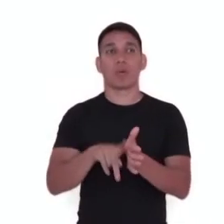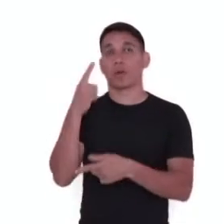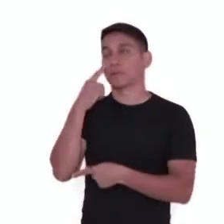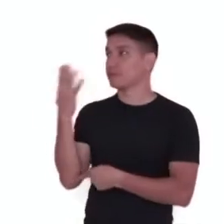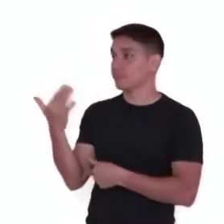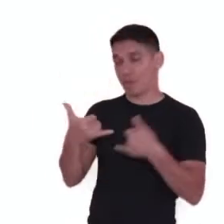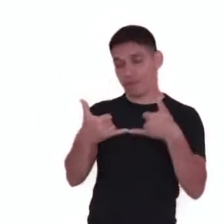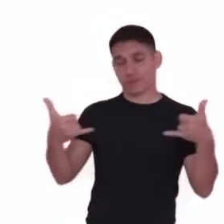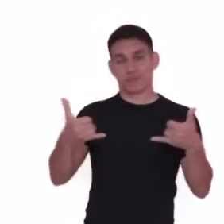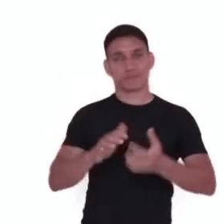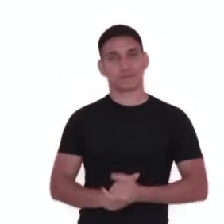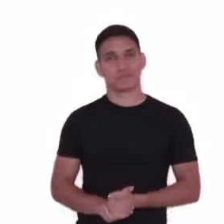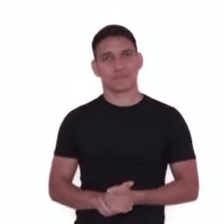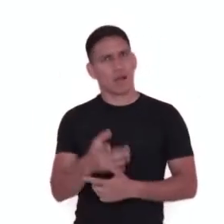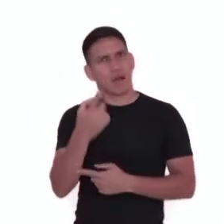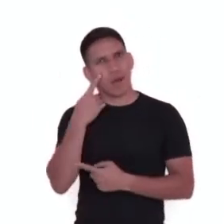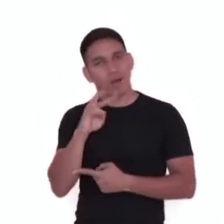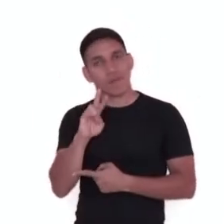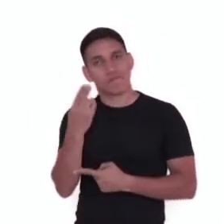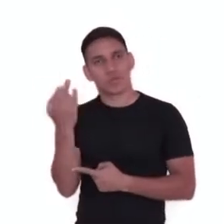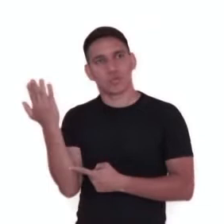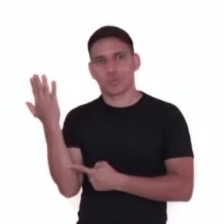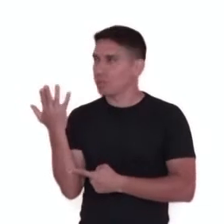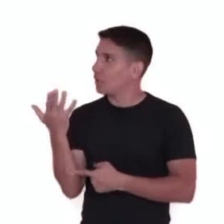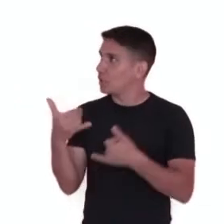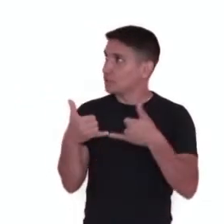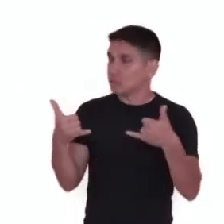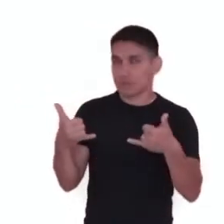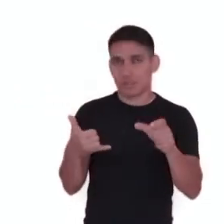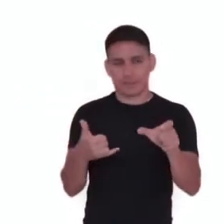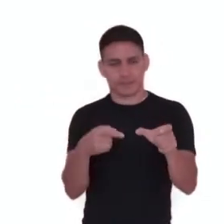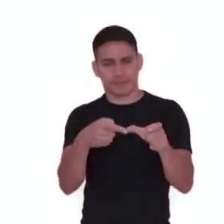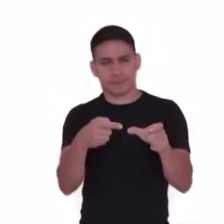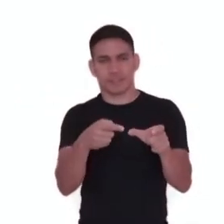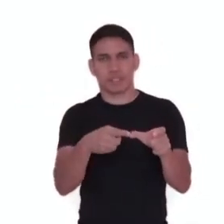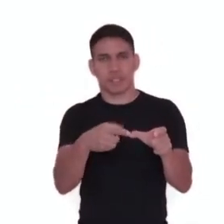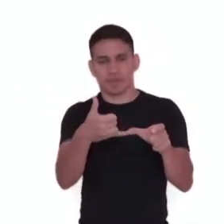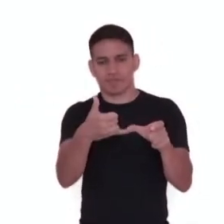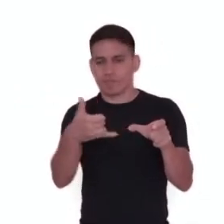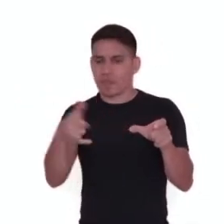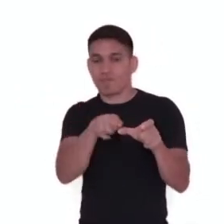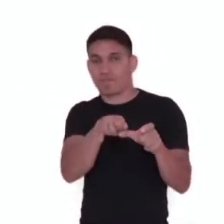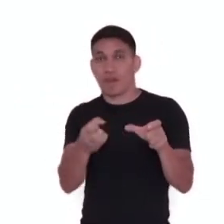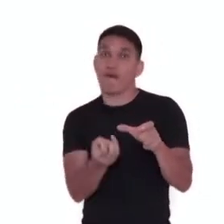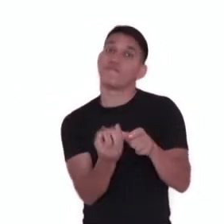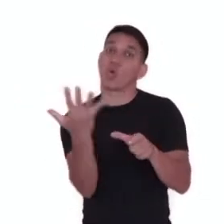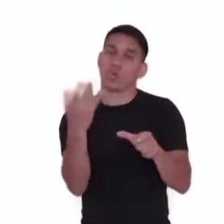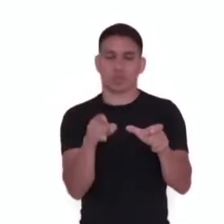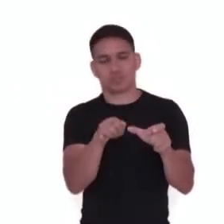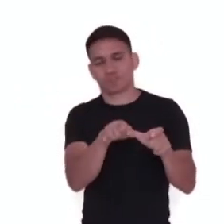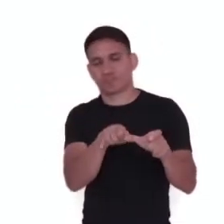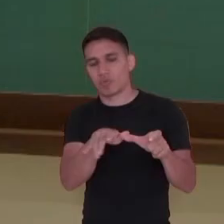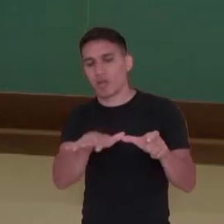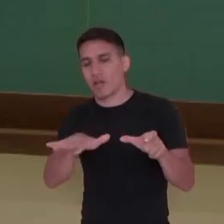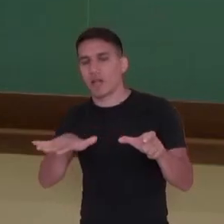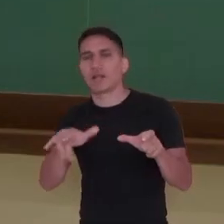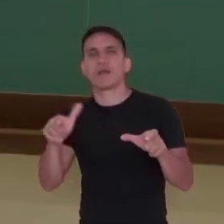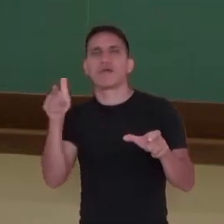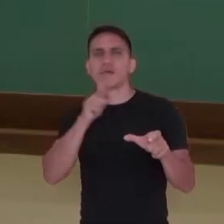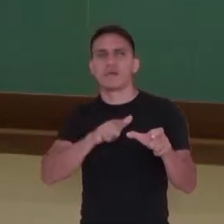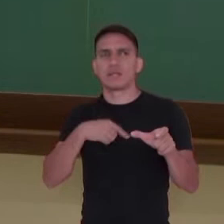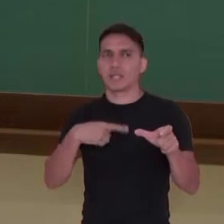este fio. Repare bem nos elementos. Pilha, então é a minha fonte. Eu tenho um